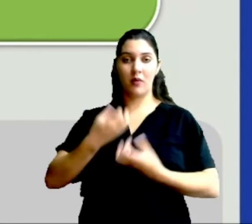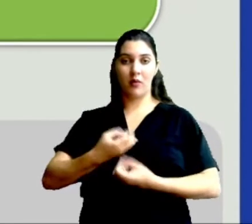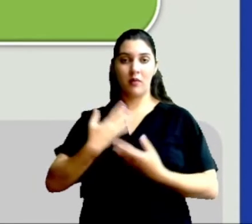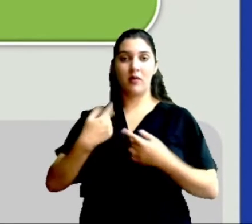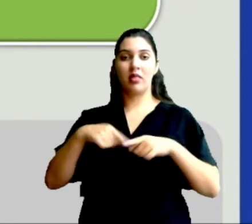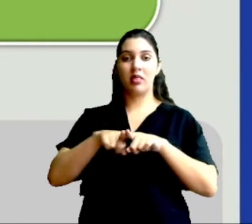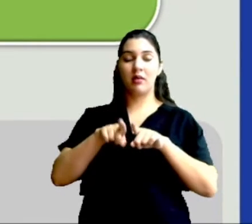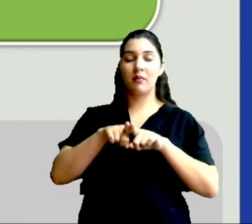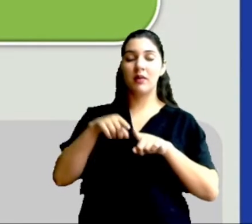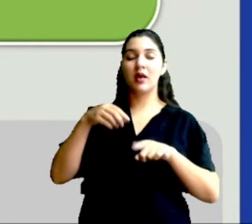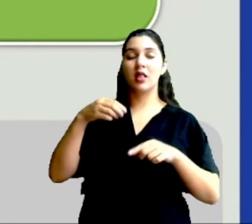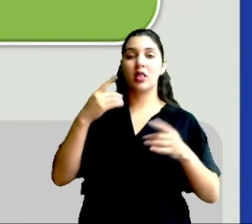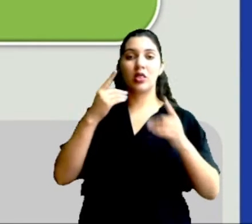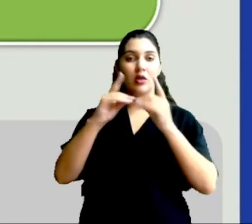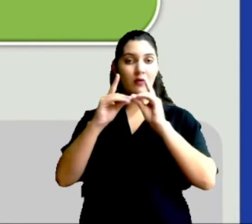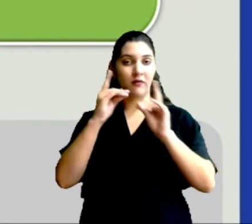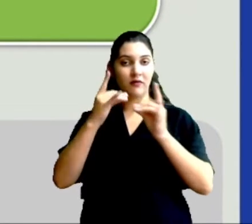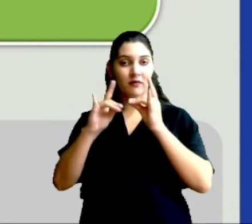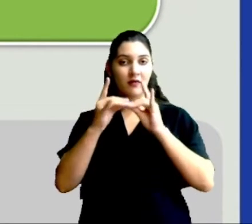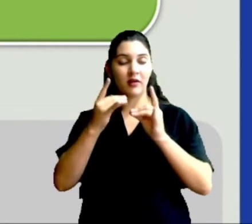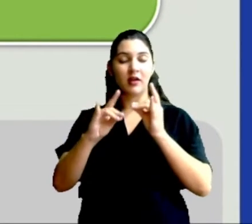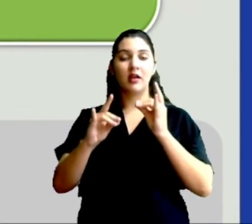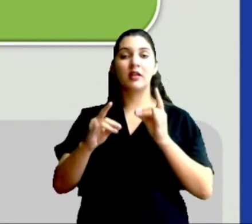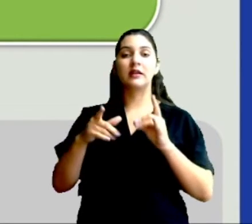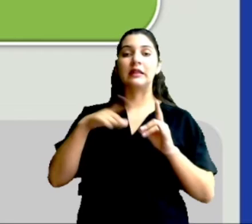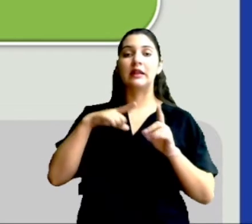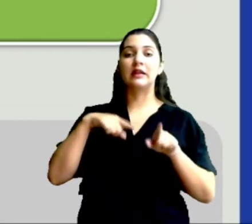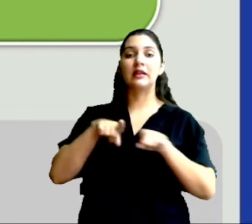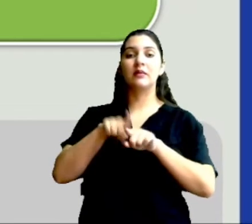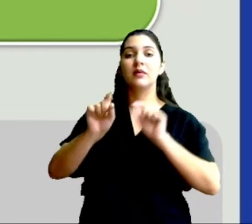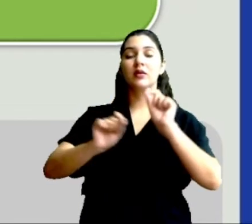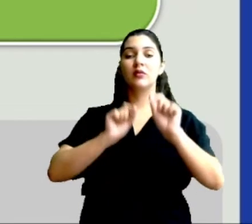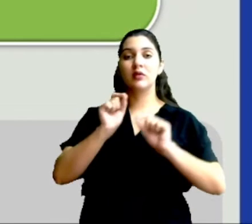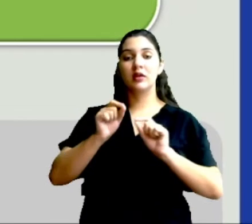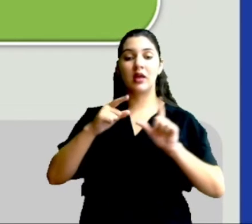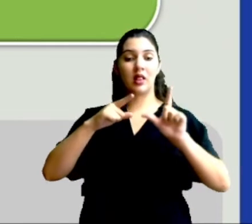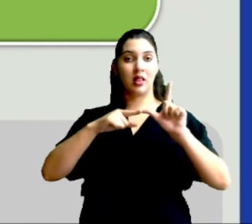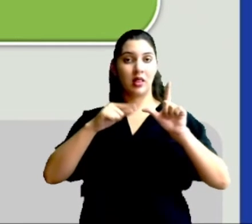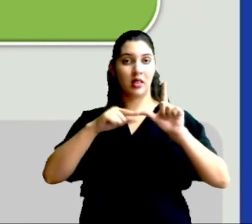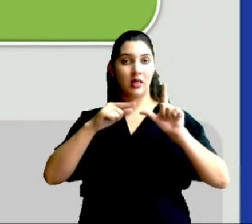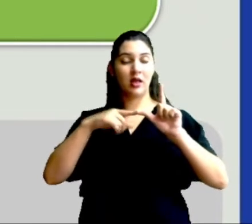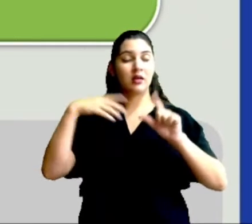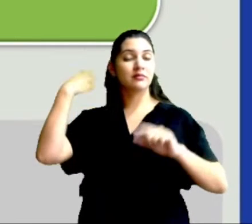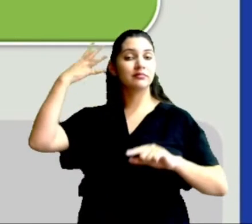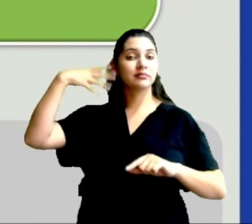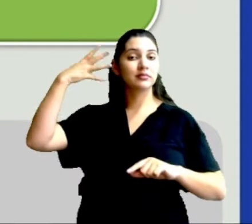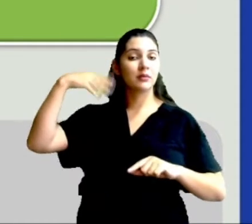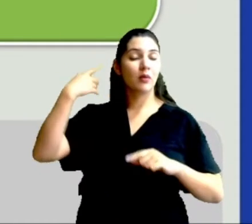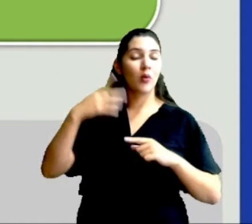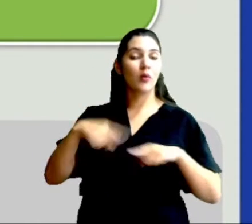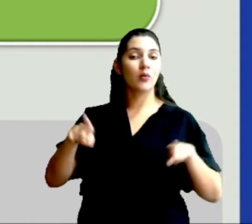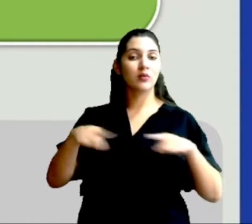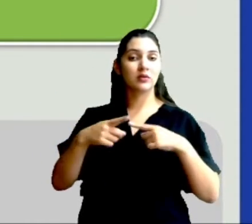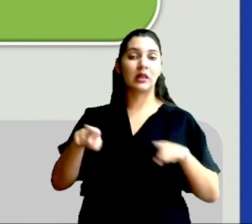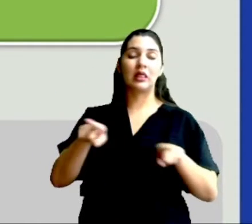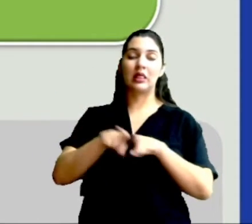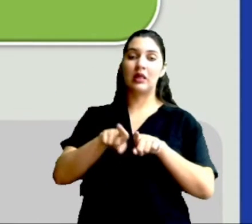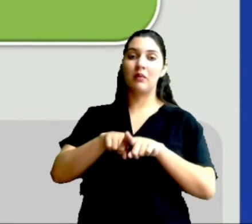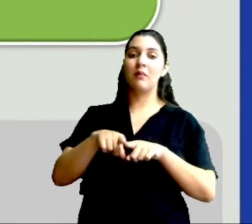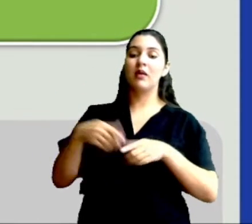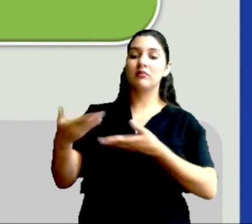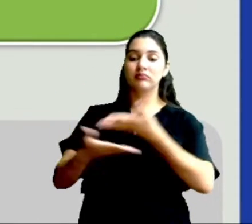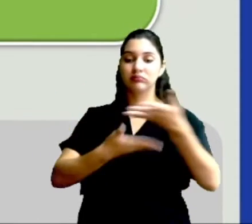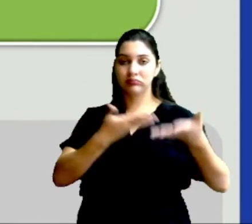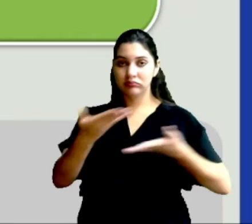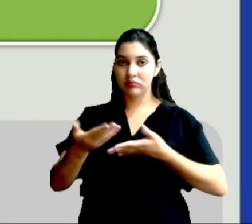as crônicas, novelas, a gente tem também letra de música, tá? Também faz parte aí